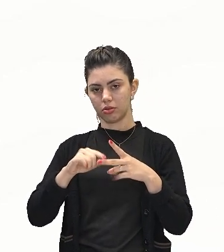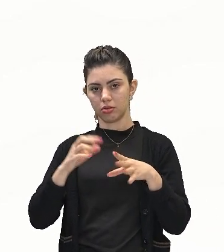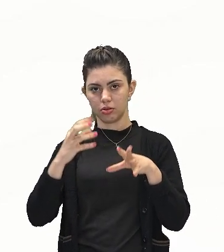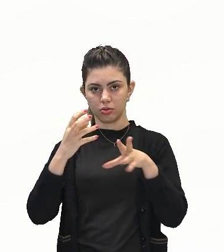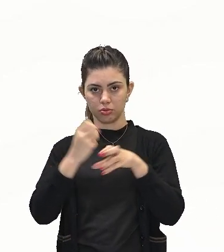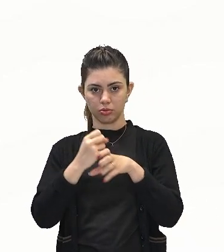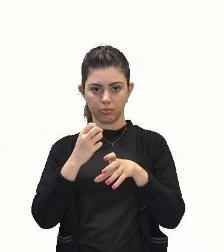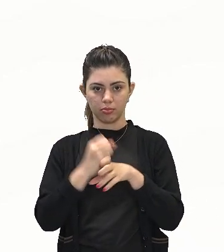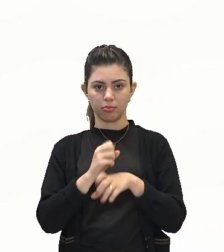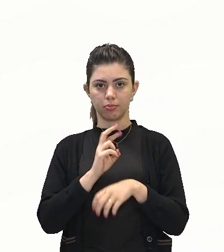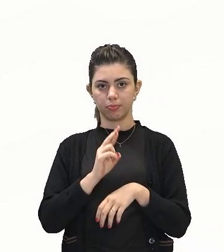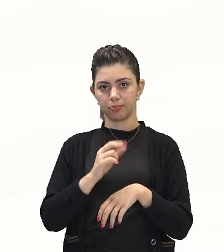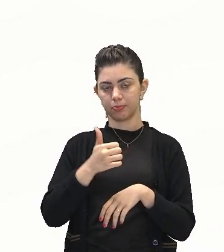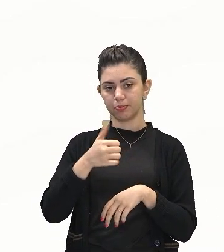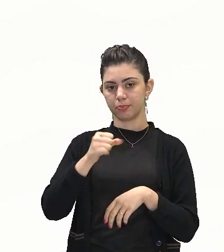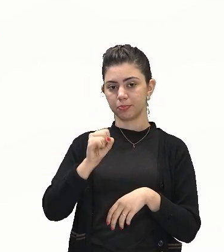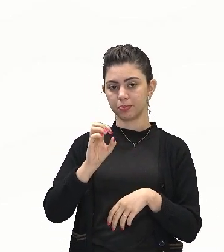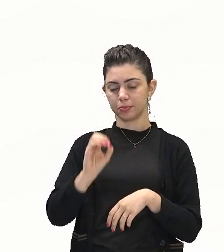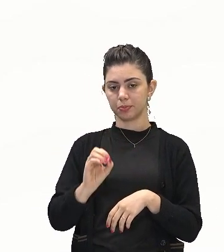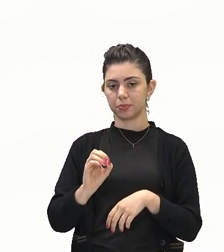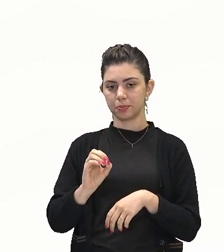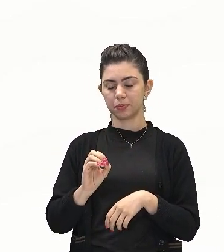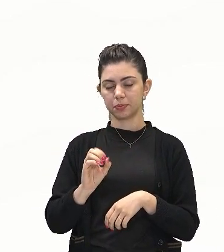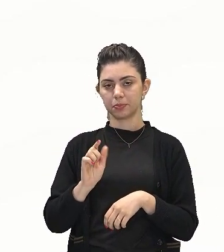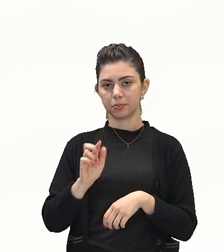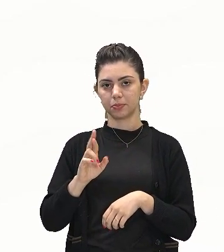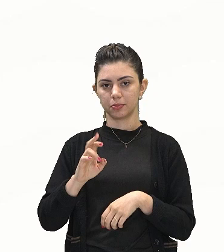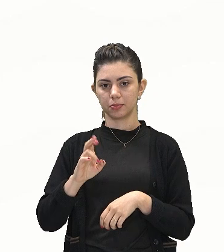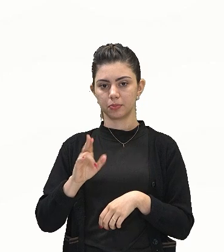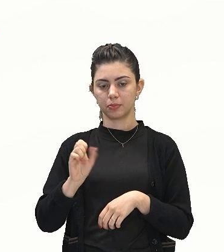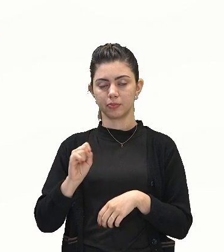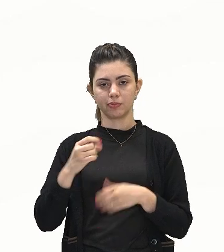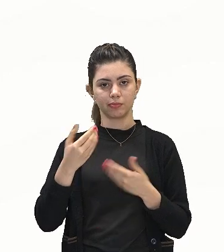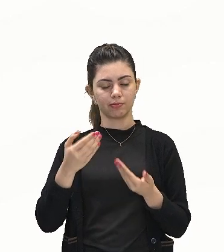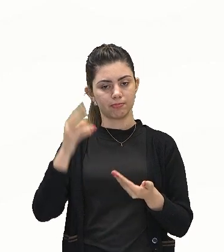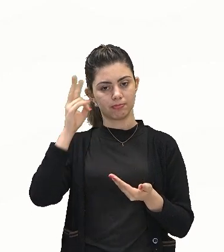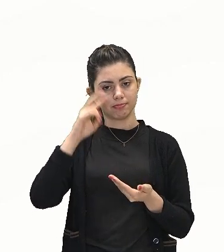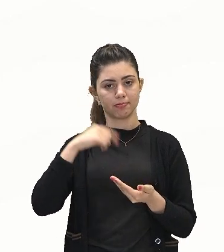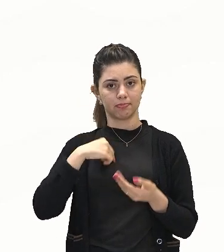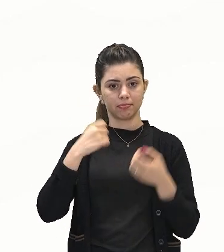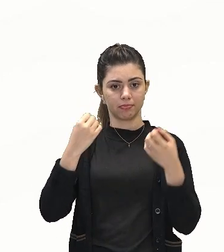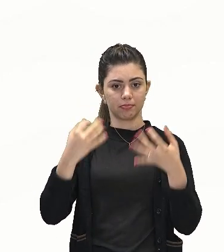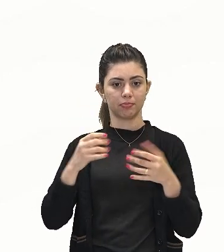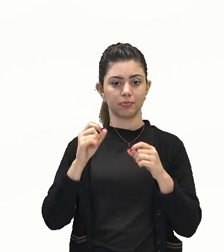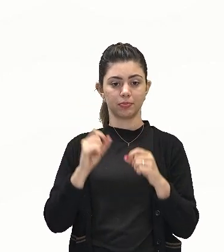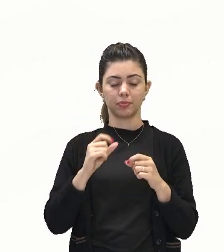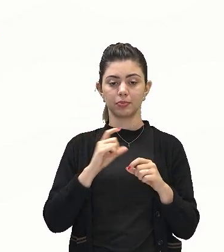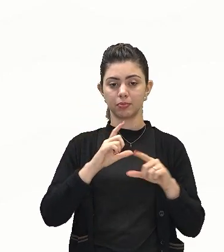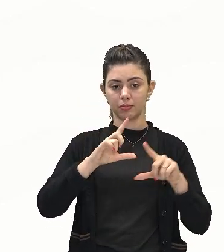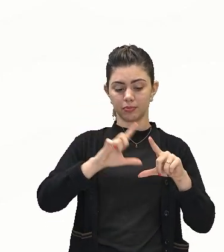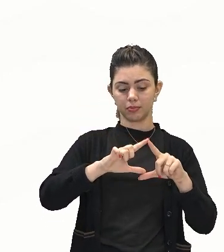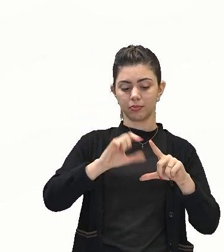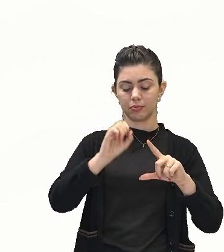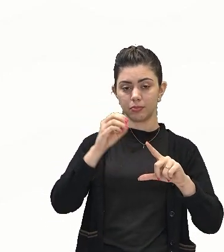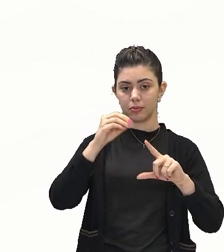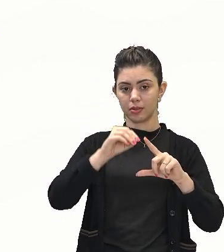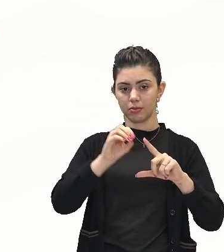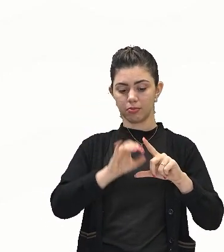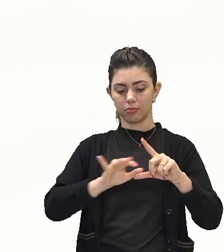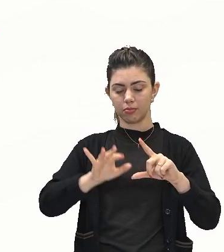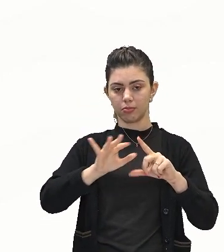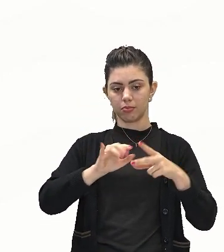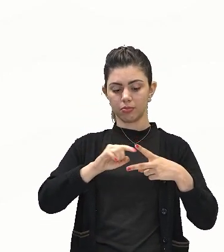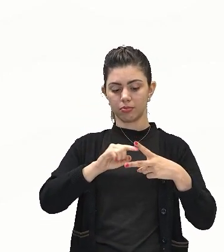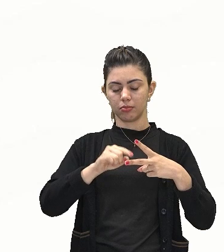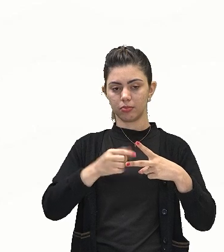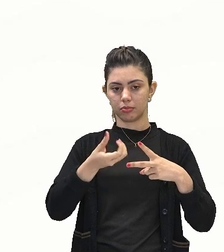a 180 graus. Lembra que eu falei aqui que os ângulos internos medem 60? Se eu somar 60